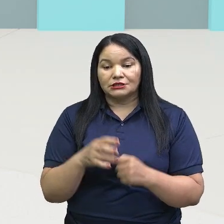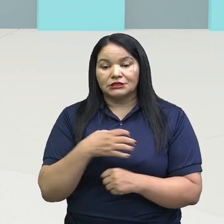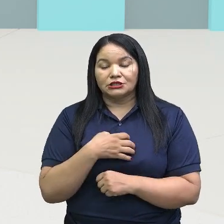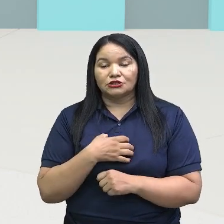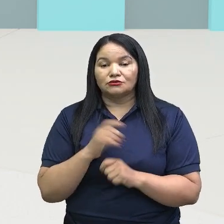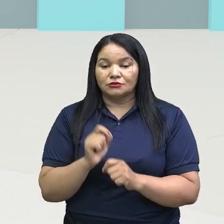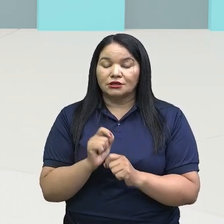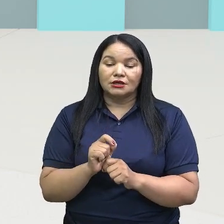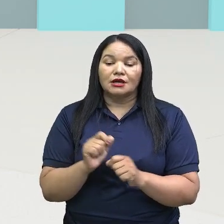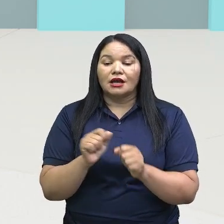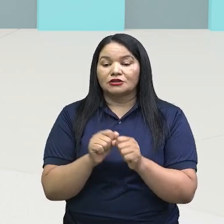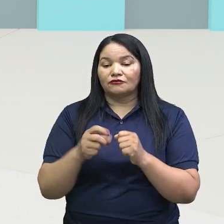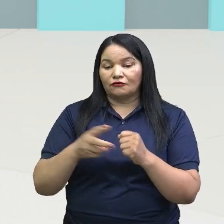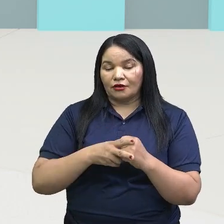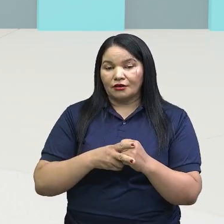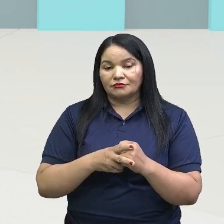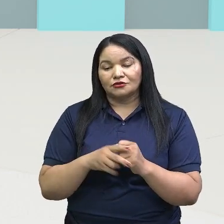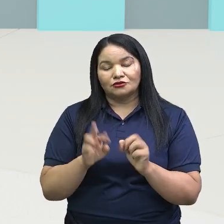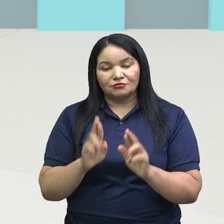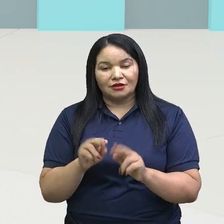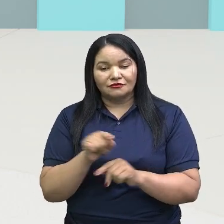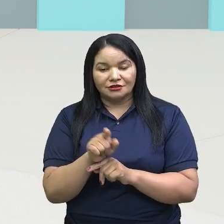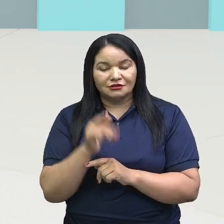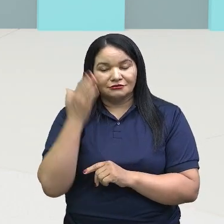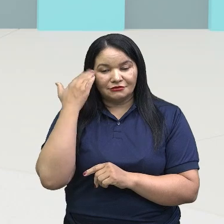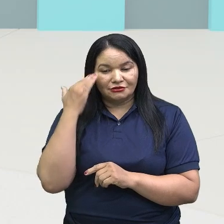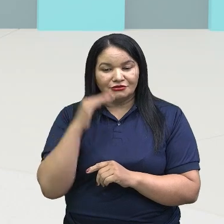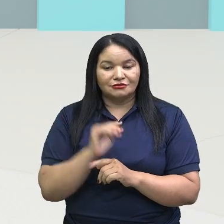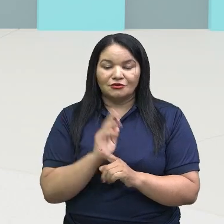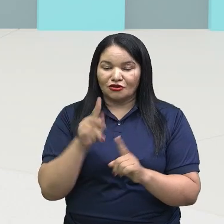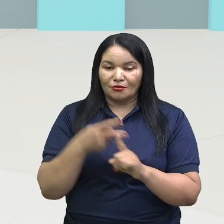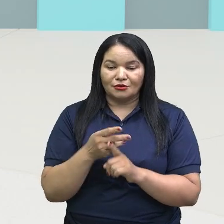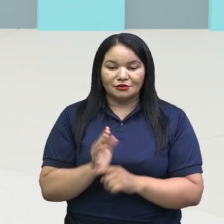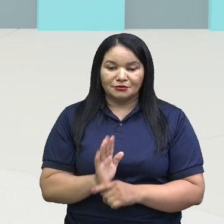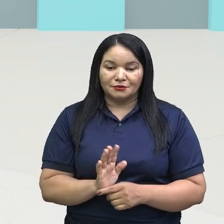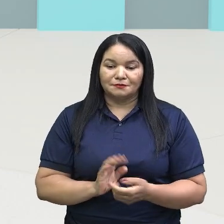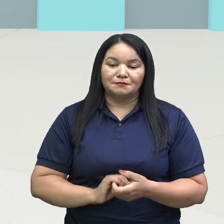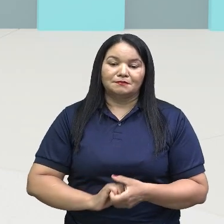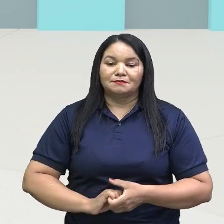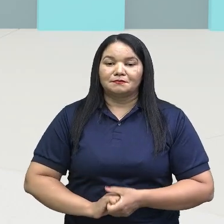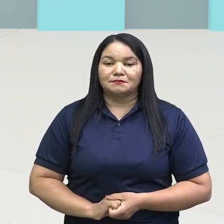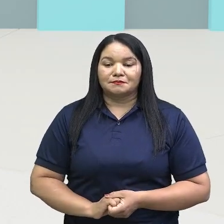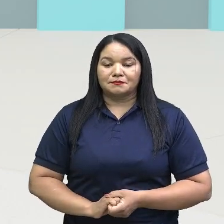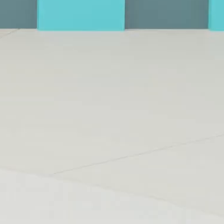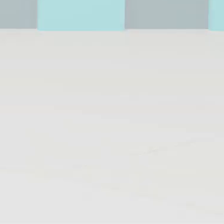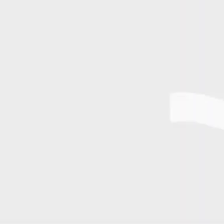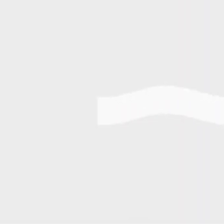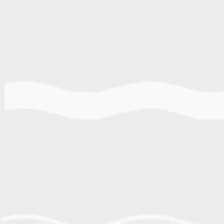um advérbio. Espero que vocês tenham entendido e até uma próxima oportunidade.